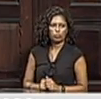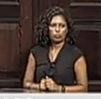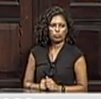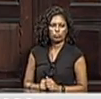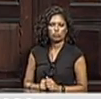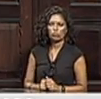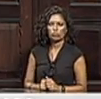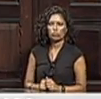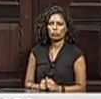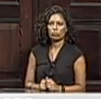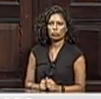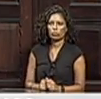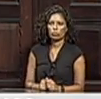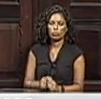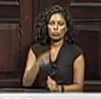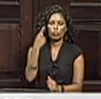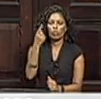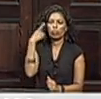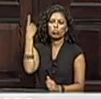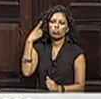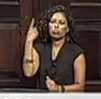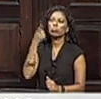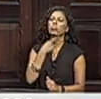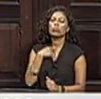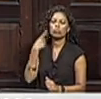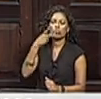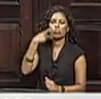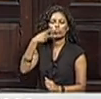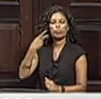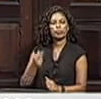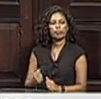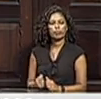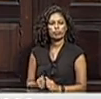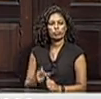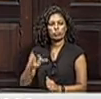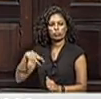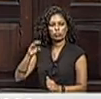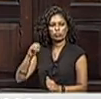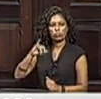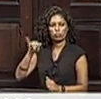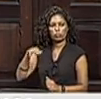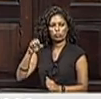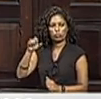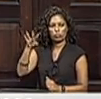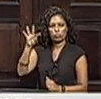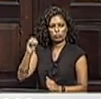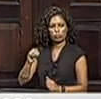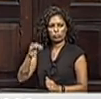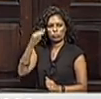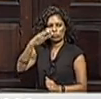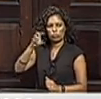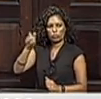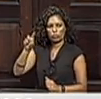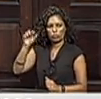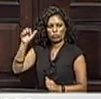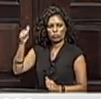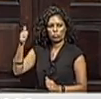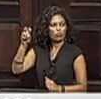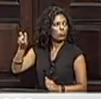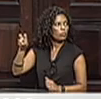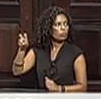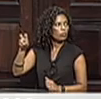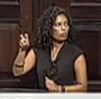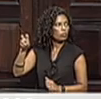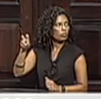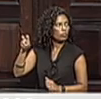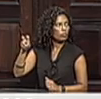colocasse a enfermeira Regiane, eu esqueci de falar isso nesse tumulto. O projeto aprovado aqui, o 3515 de 2017. A presidência defere